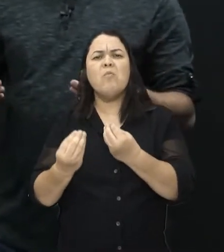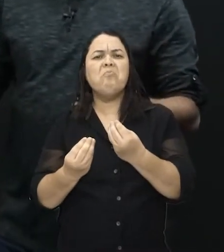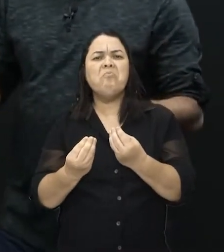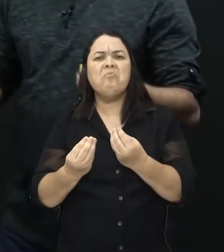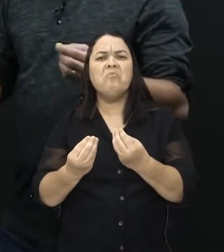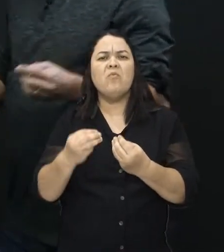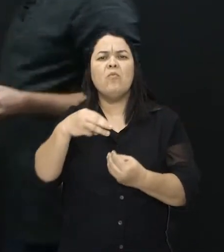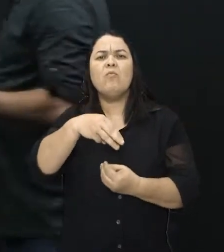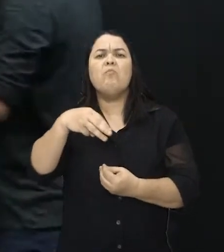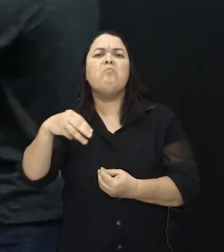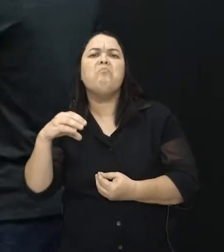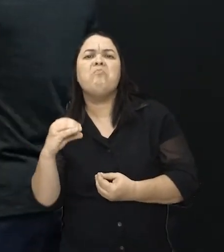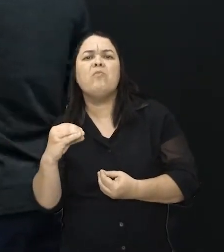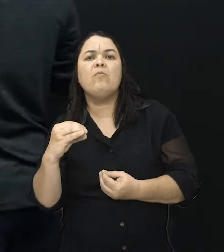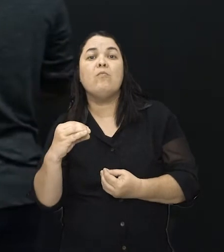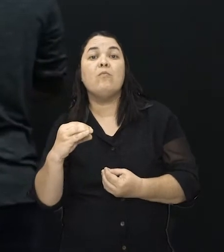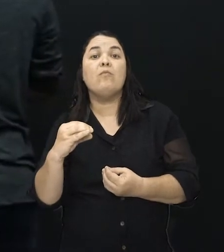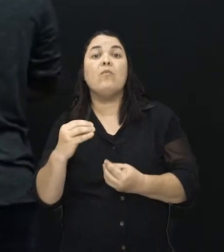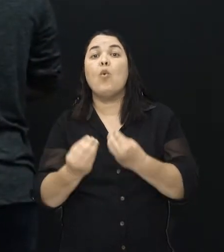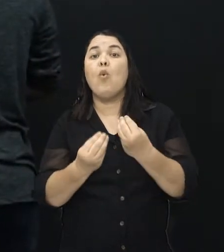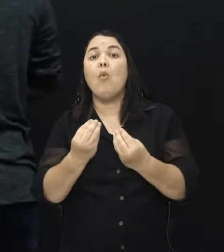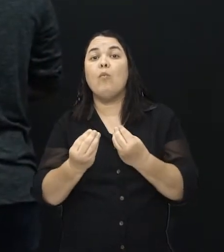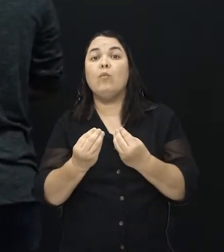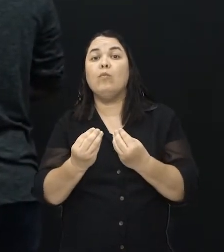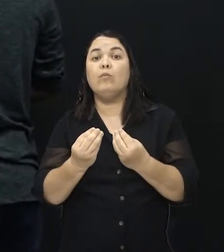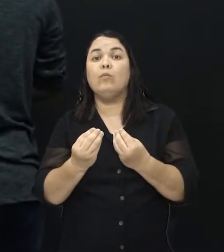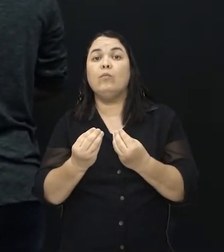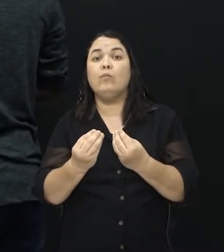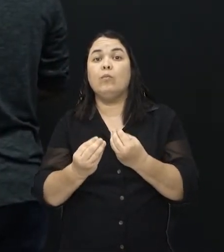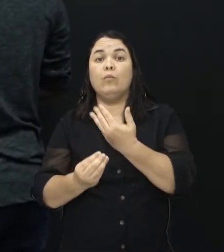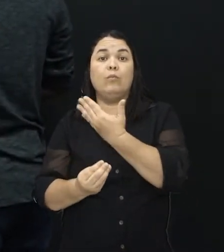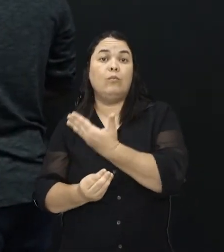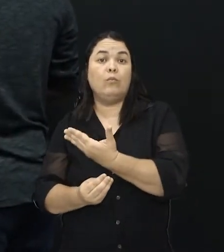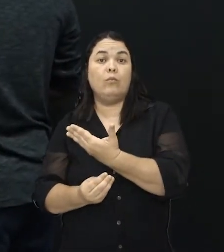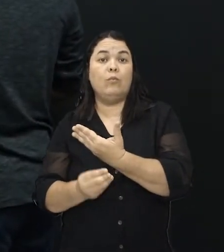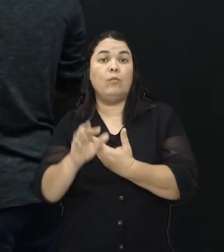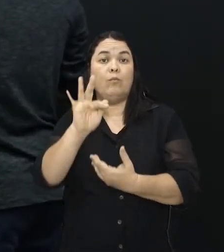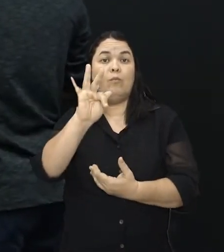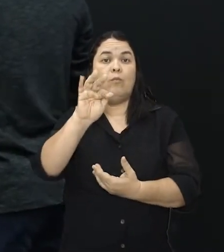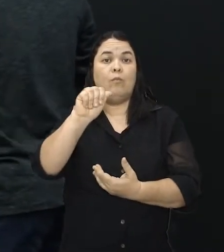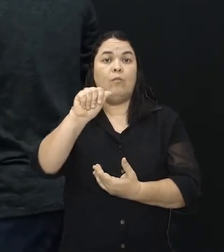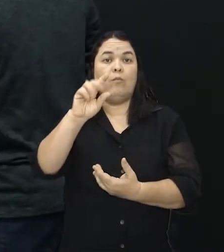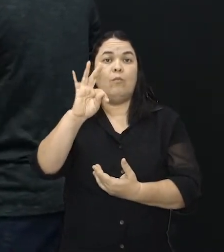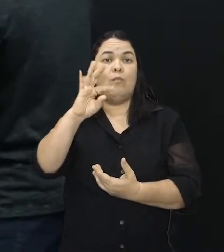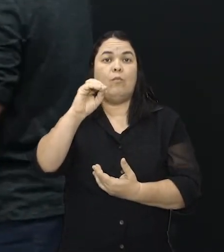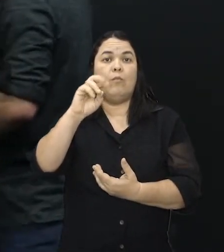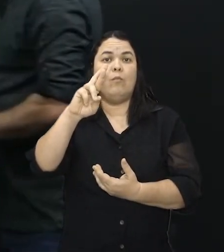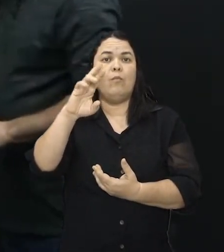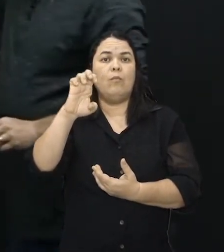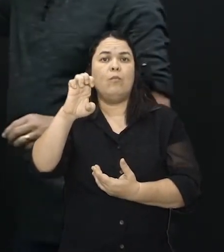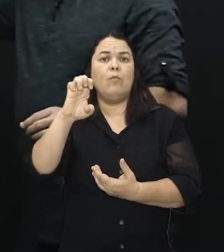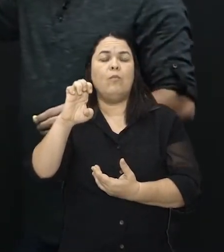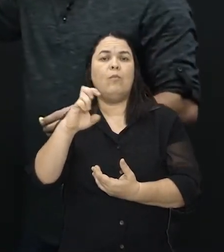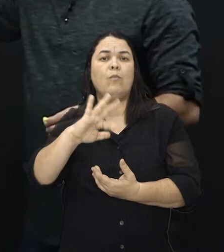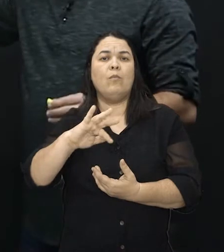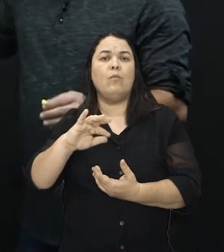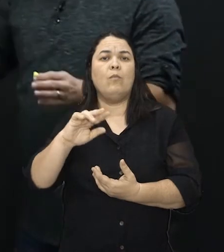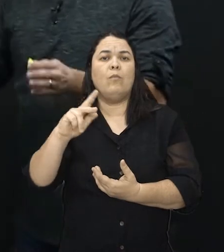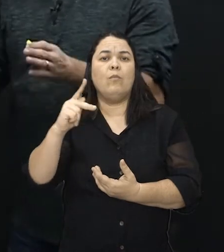MMC utilizando a decomposição em fatores primos. Logo, então, reparem aqui comigo, eu